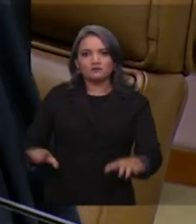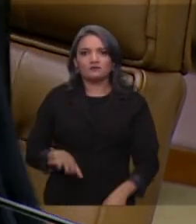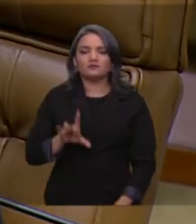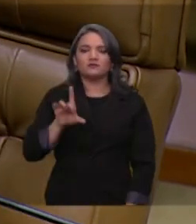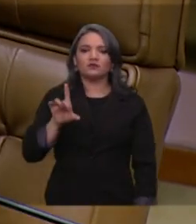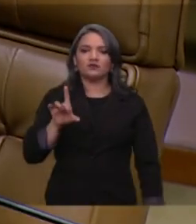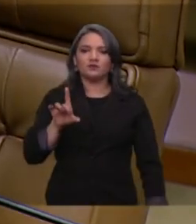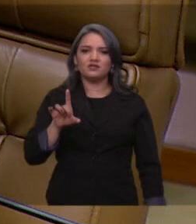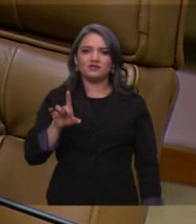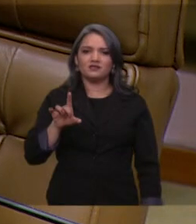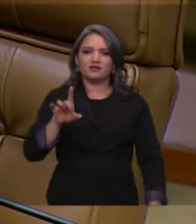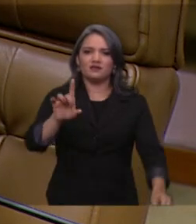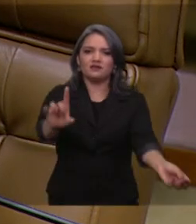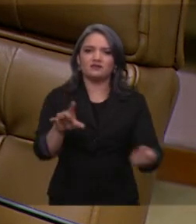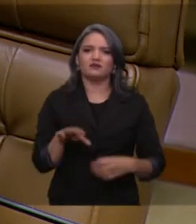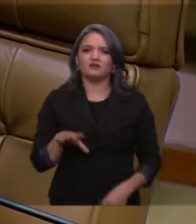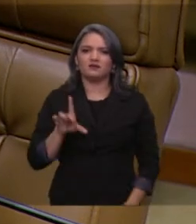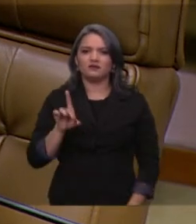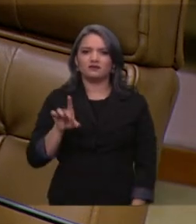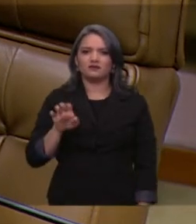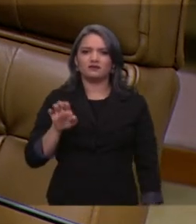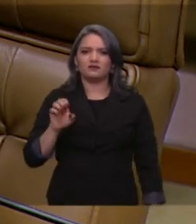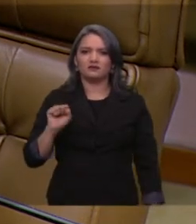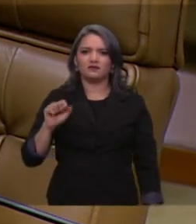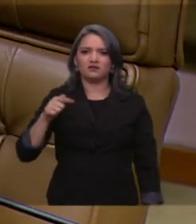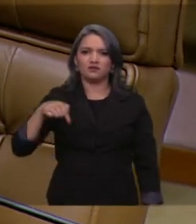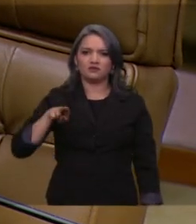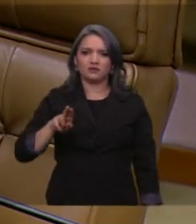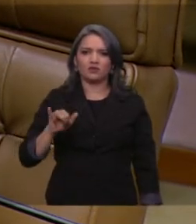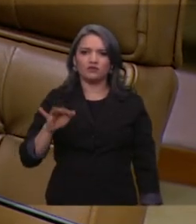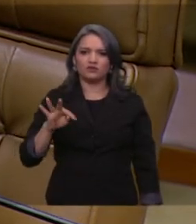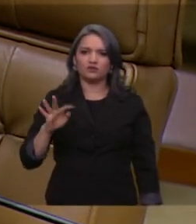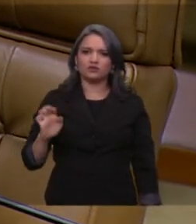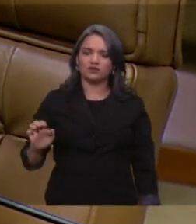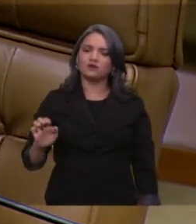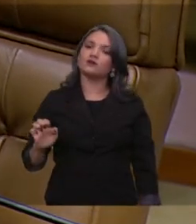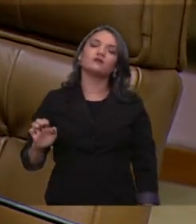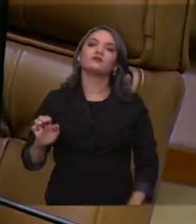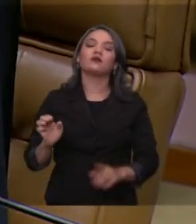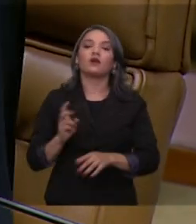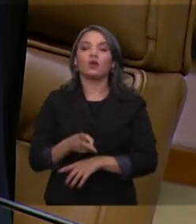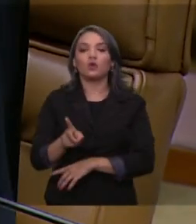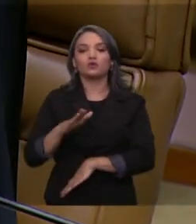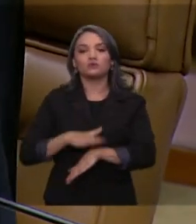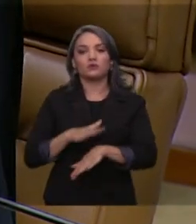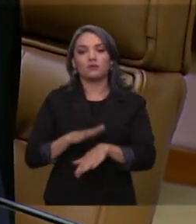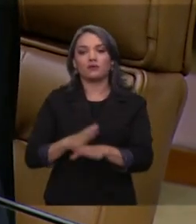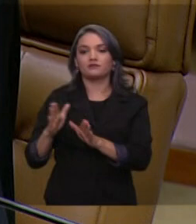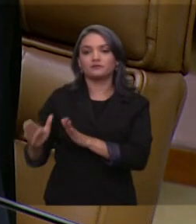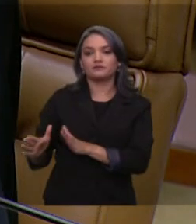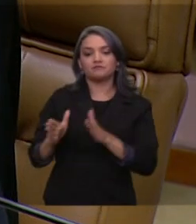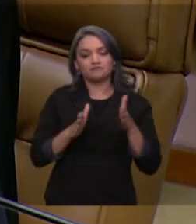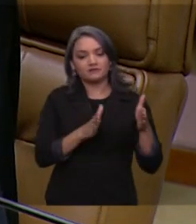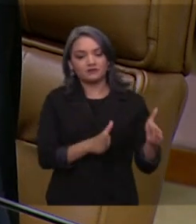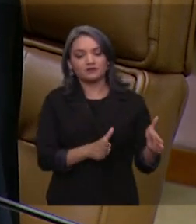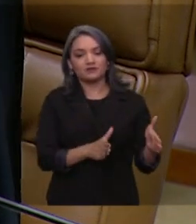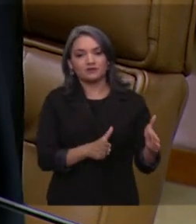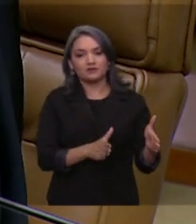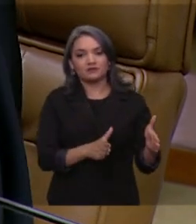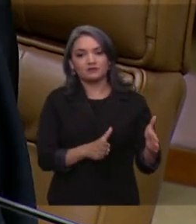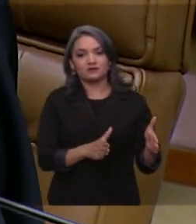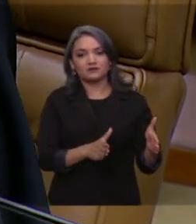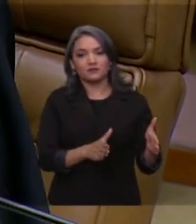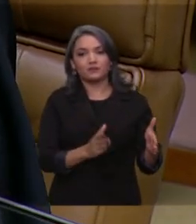continuou no primeiro momento o sistema bifásico, E as duas espécies